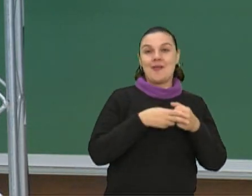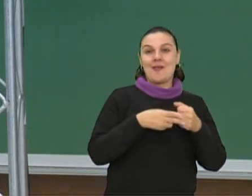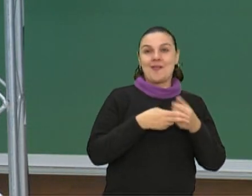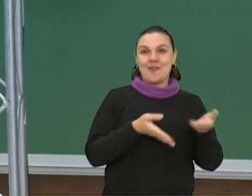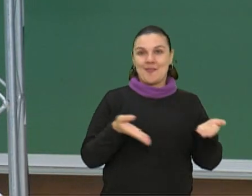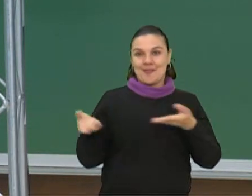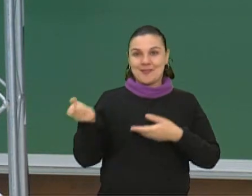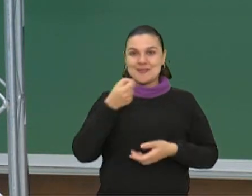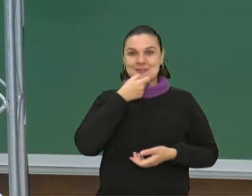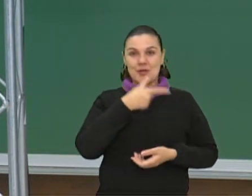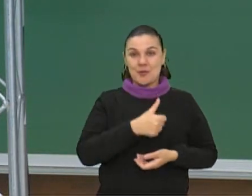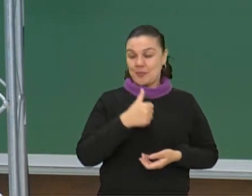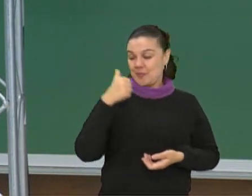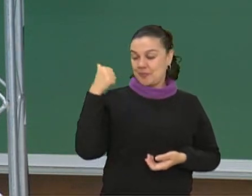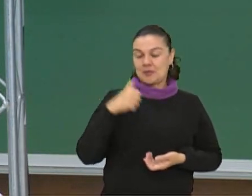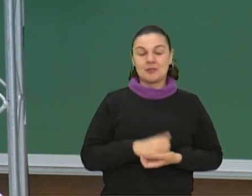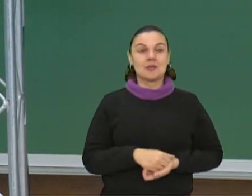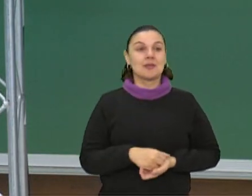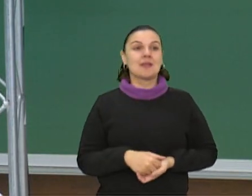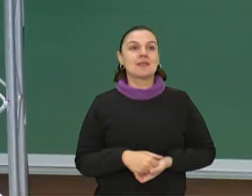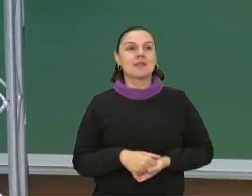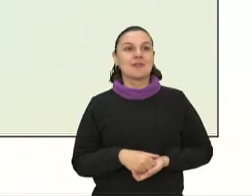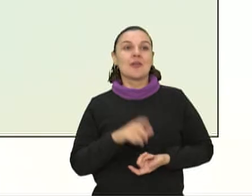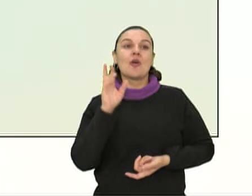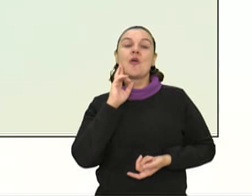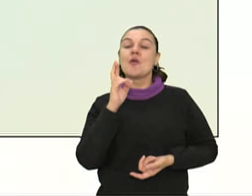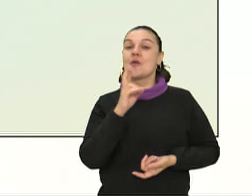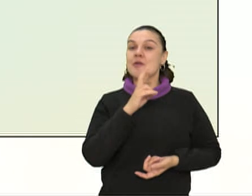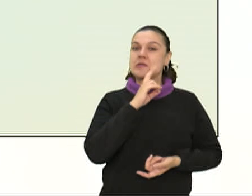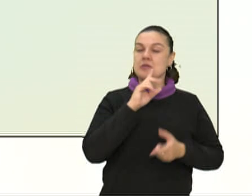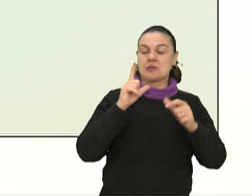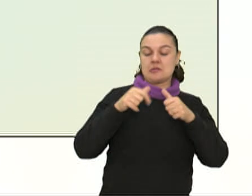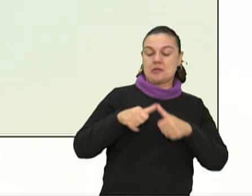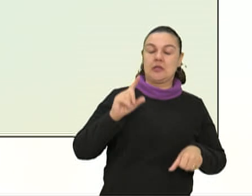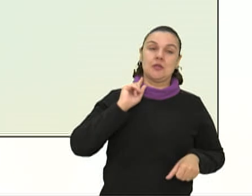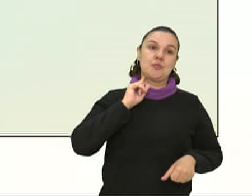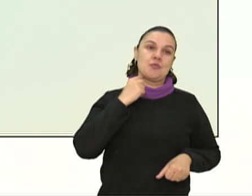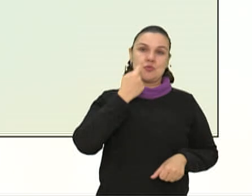nesta anedota. O restaurante estava